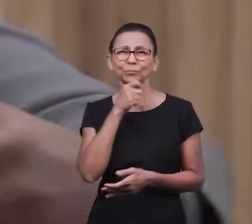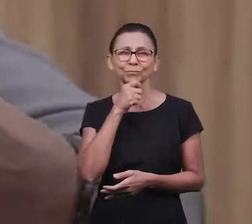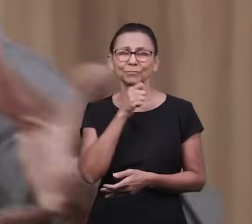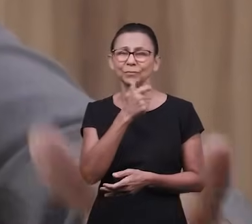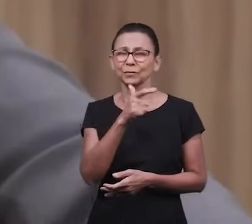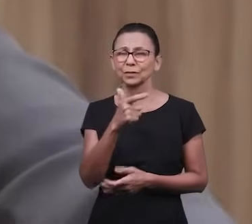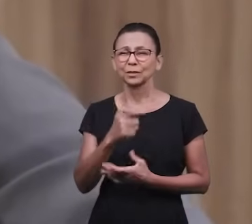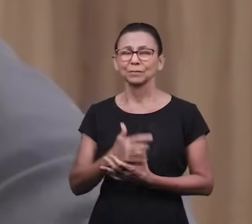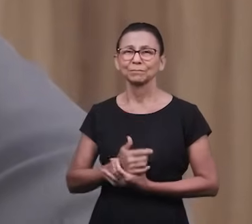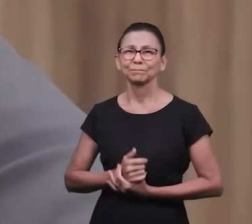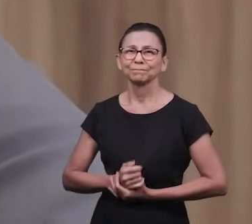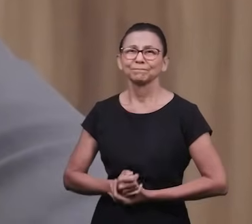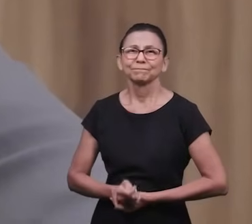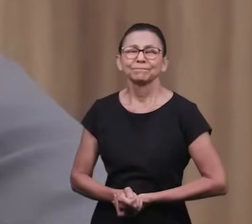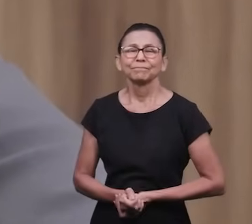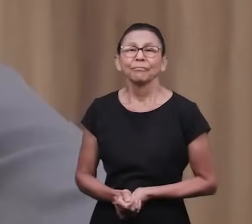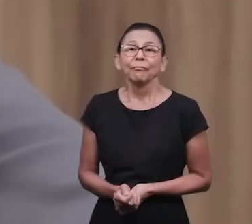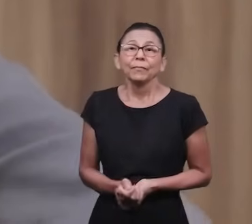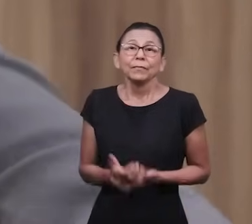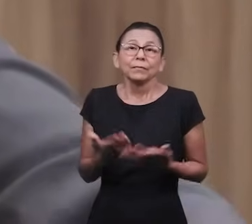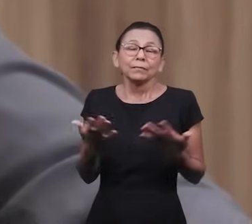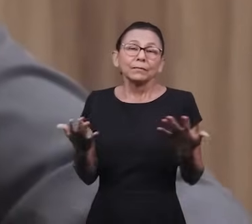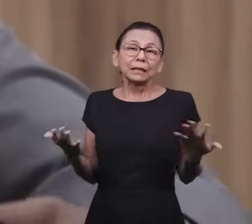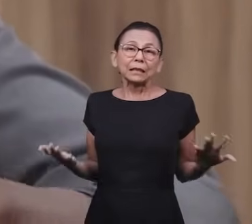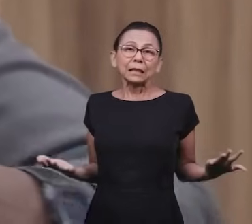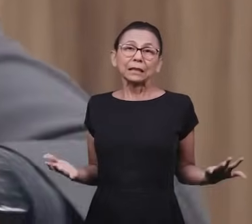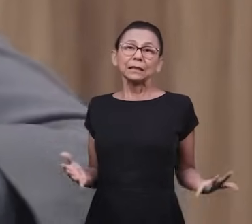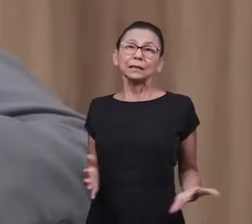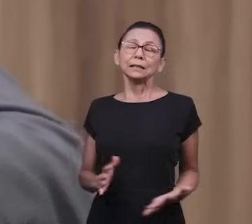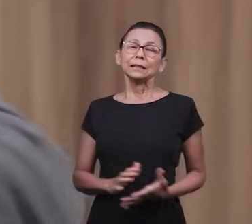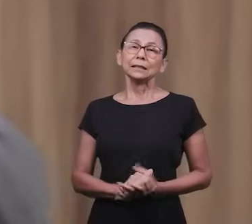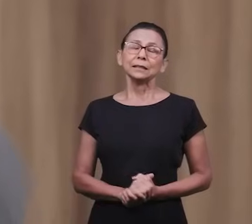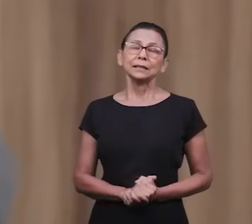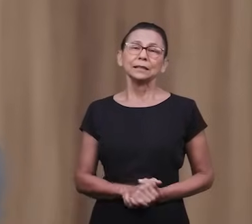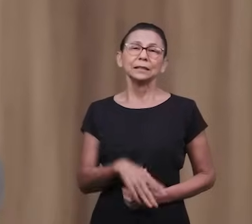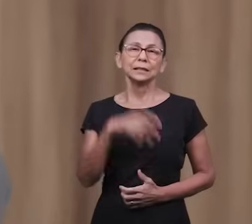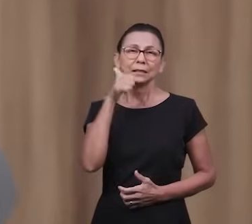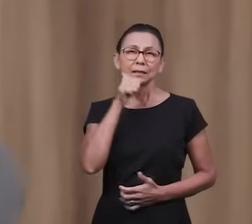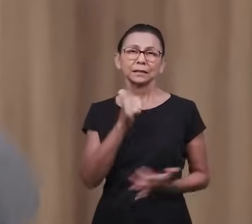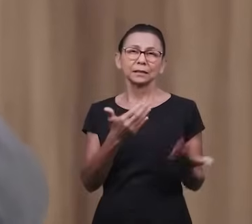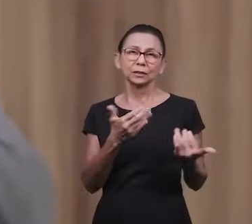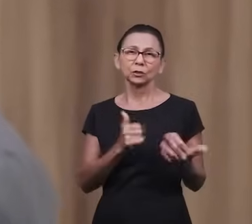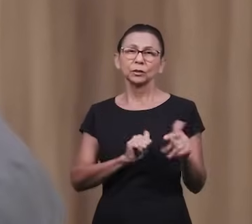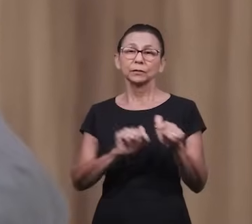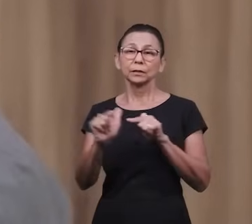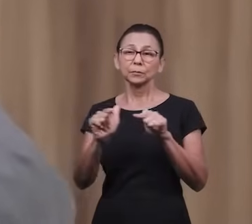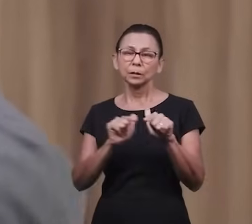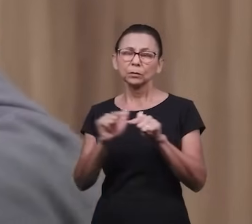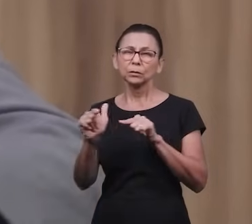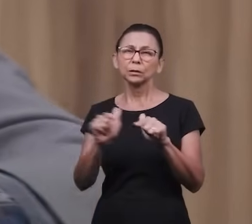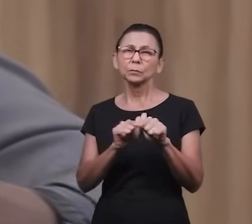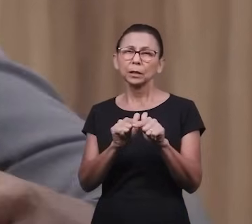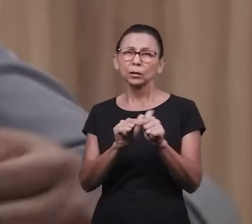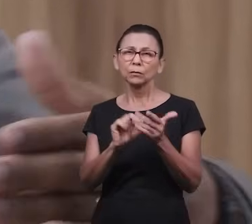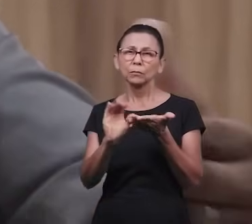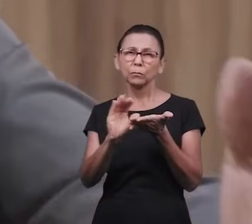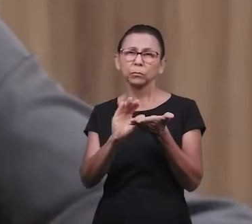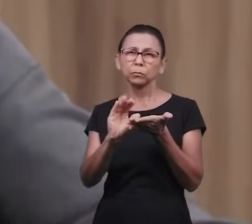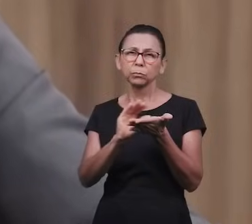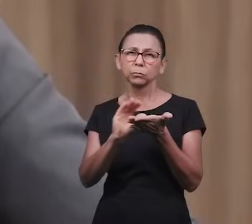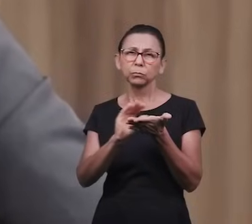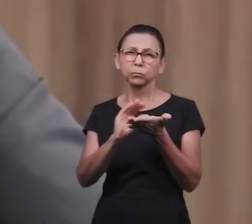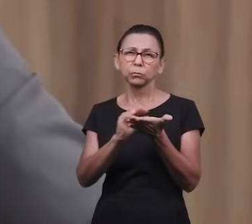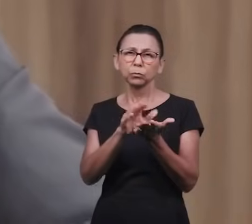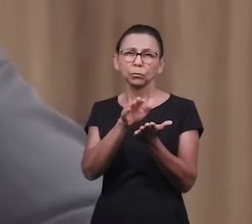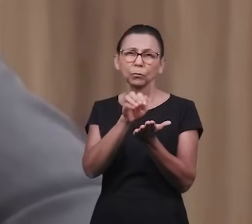né, com aquilo. E ela, trabalhando num pouquinho que ela conseguiu entrar